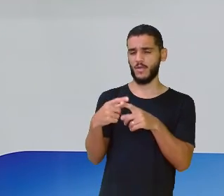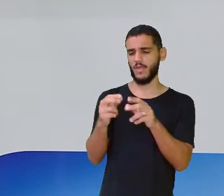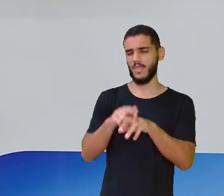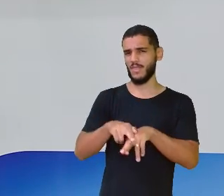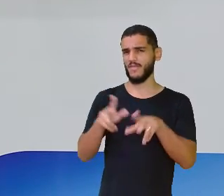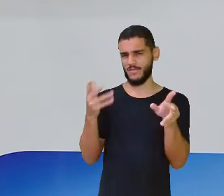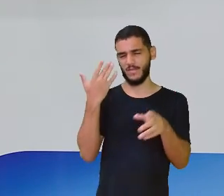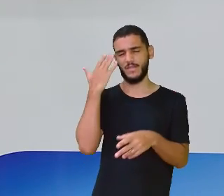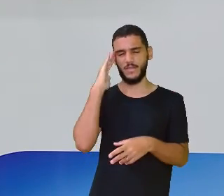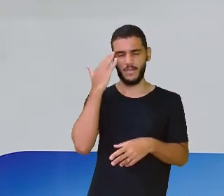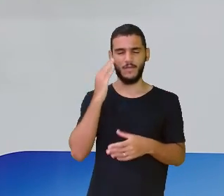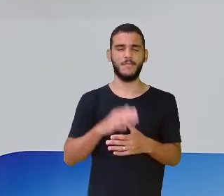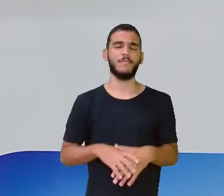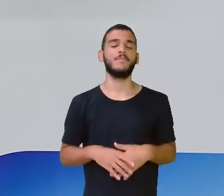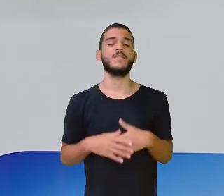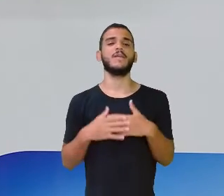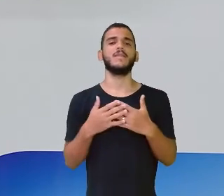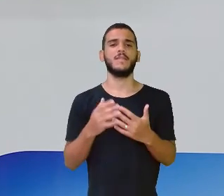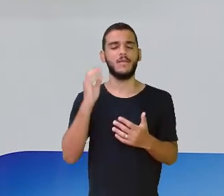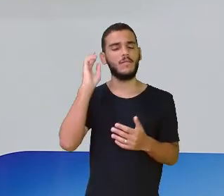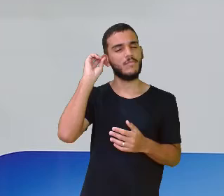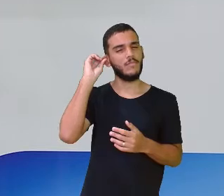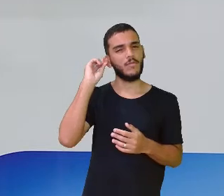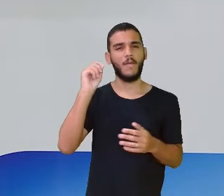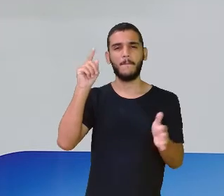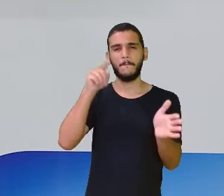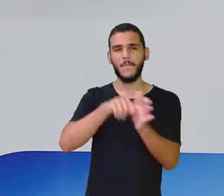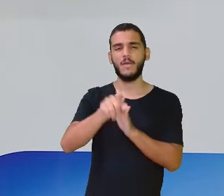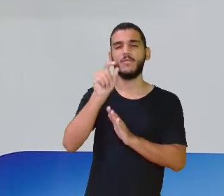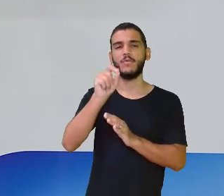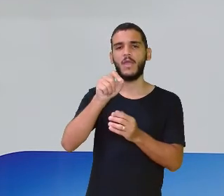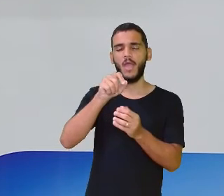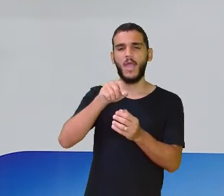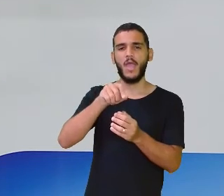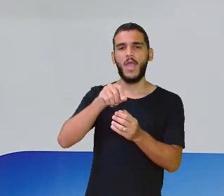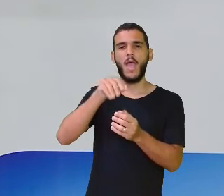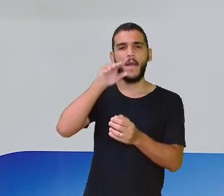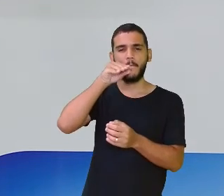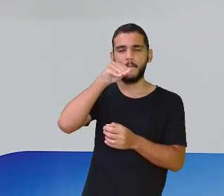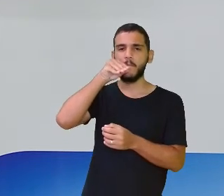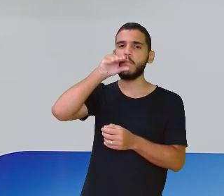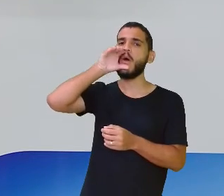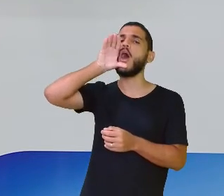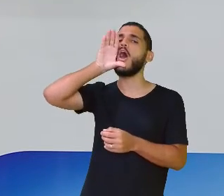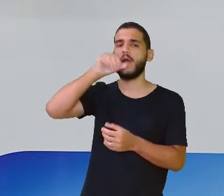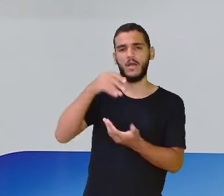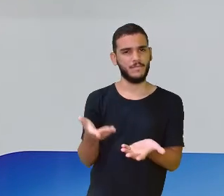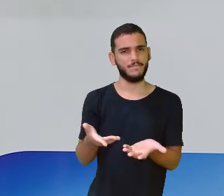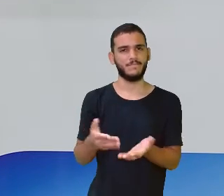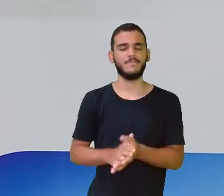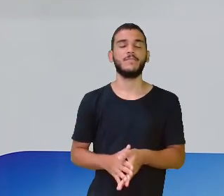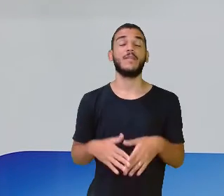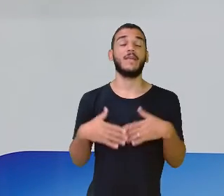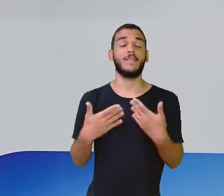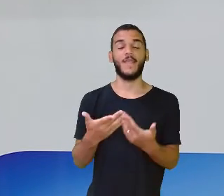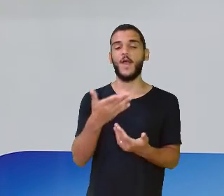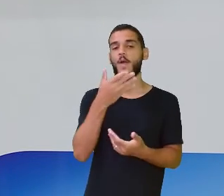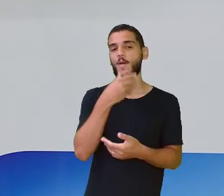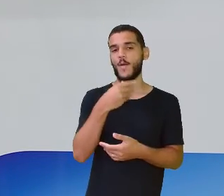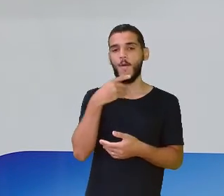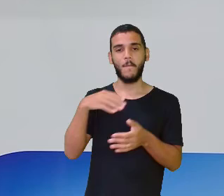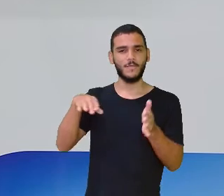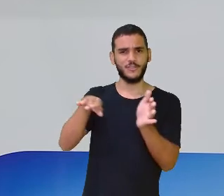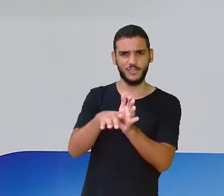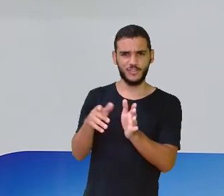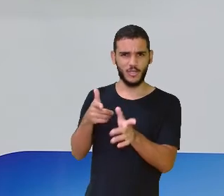E quando aquele desfecho, quando ela pergunta da boca, não é? Que ele vem, come aquela coisa toda, e chega aí o herói, que é o nosso caçador, e